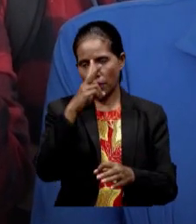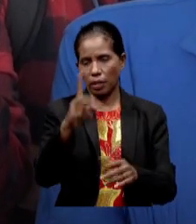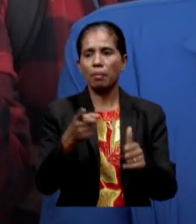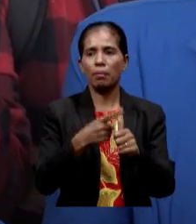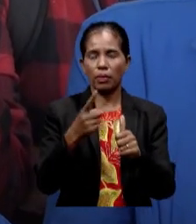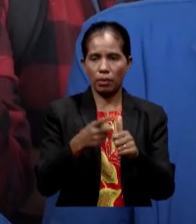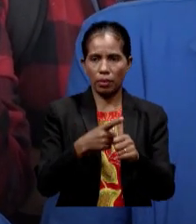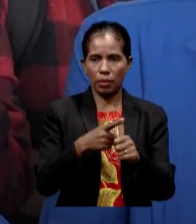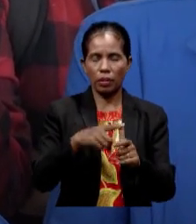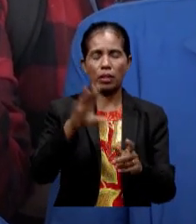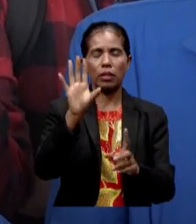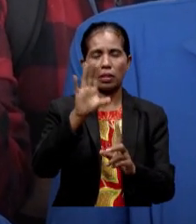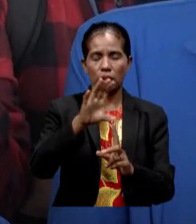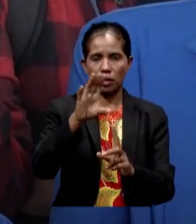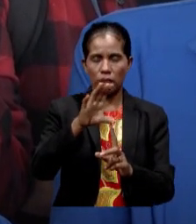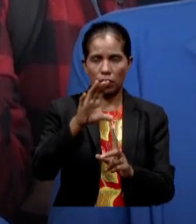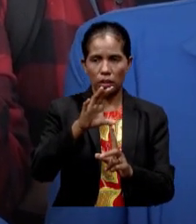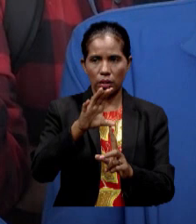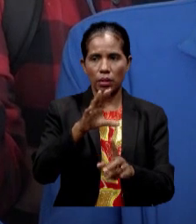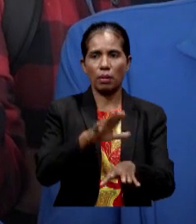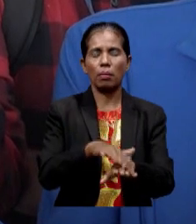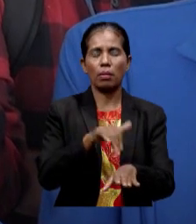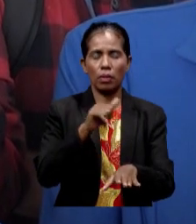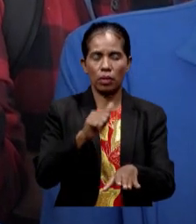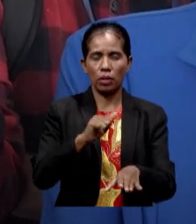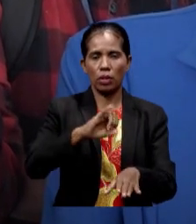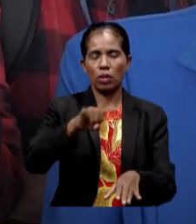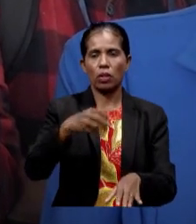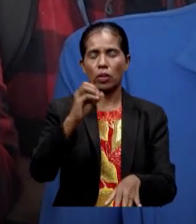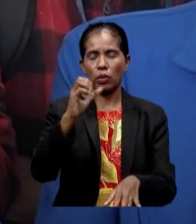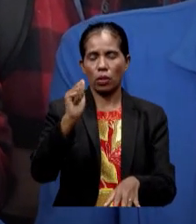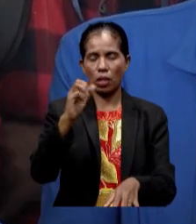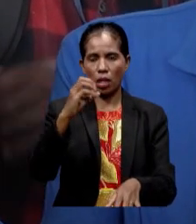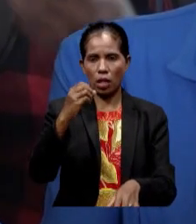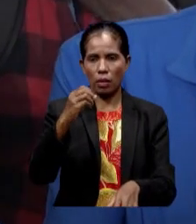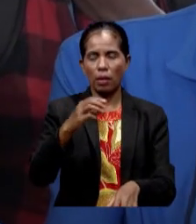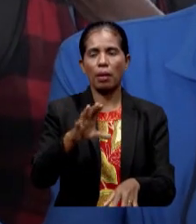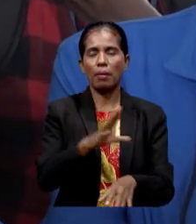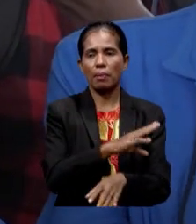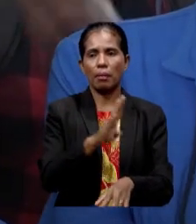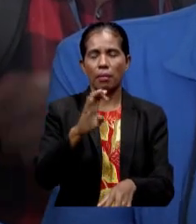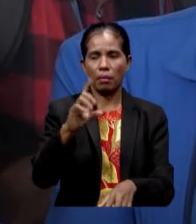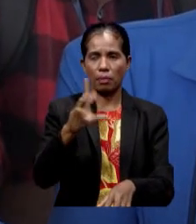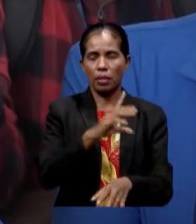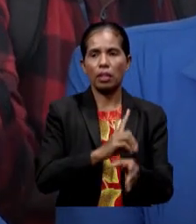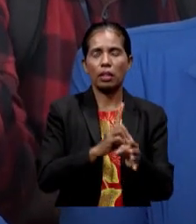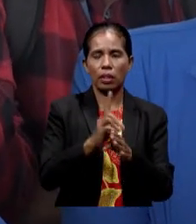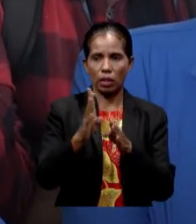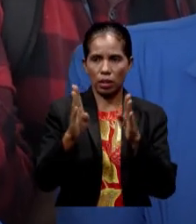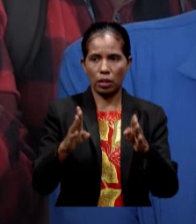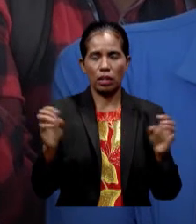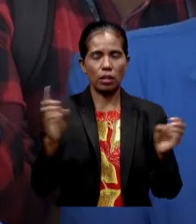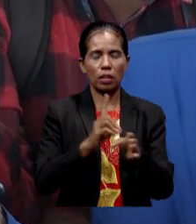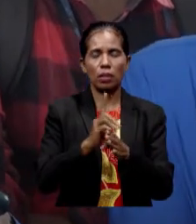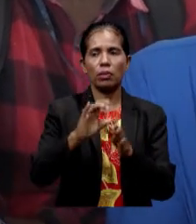primeiro comando nomeia comandante João Belo, mas atu troca comandante diretor lá os diretores